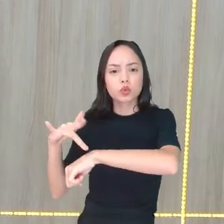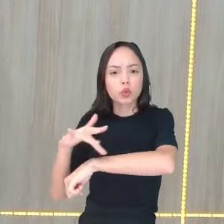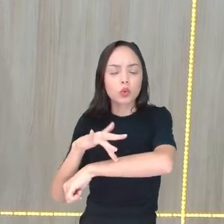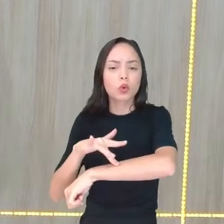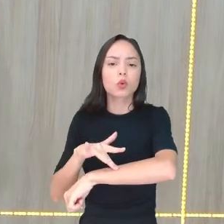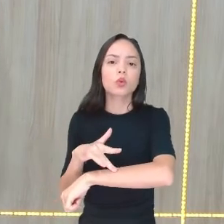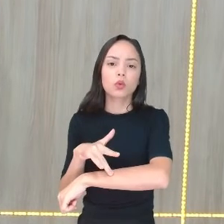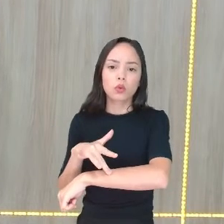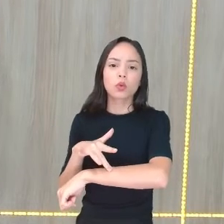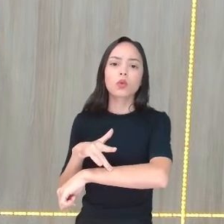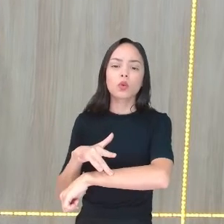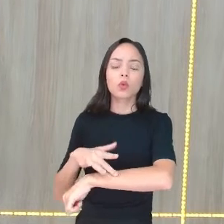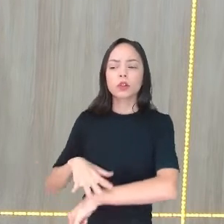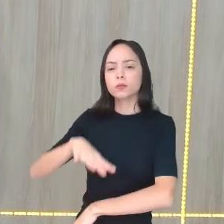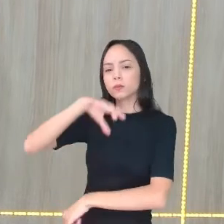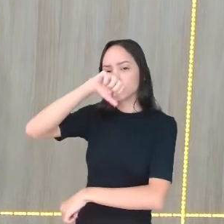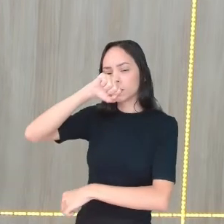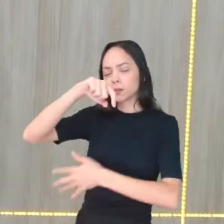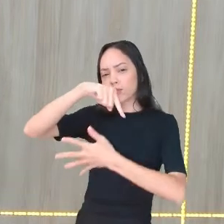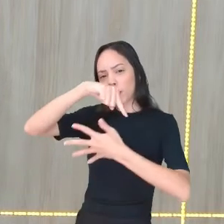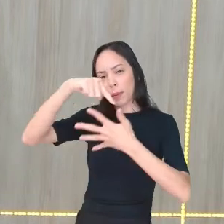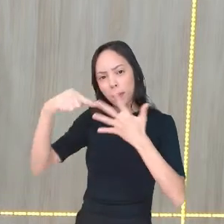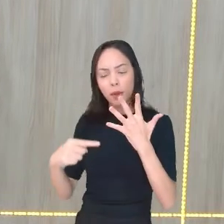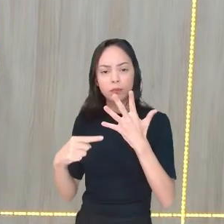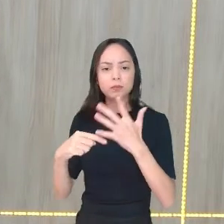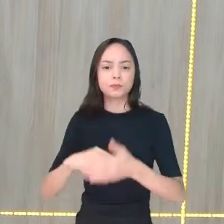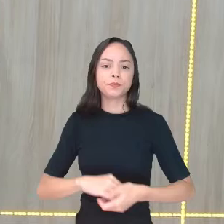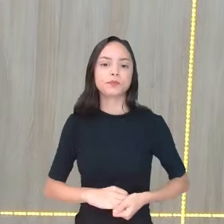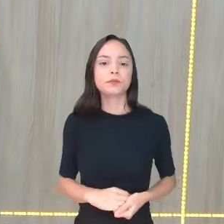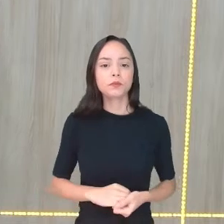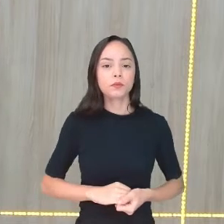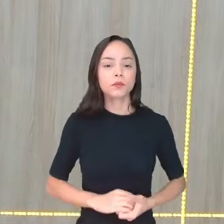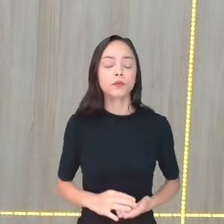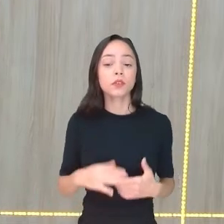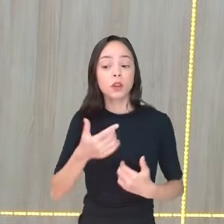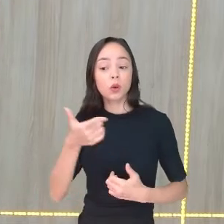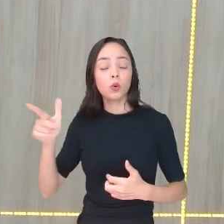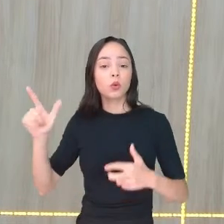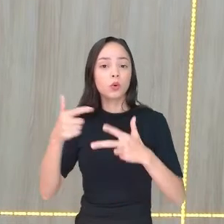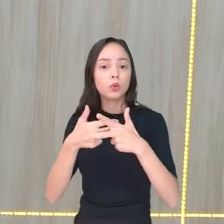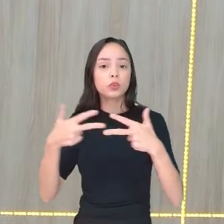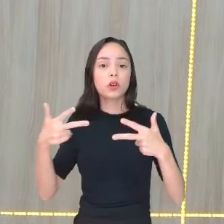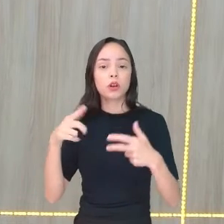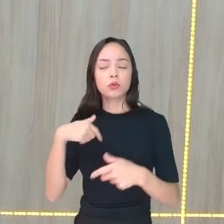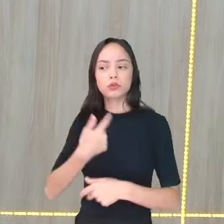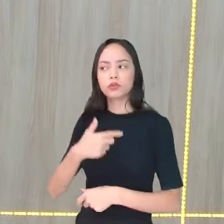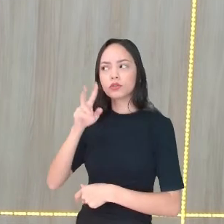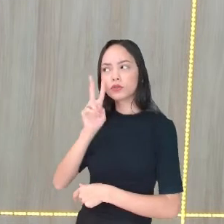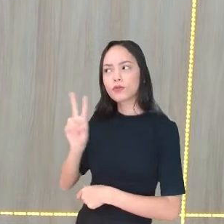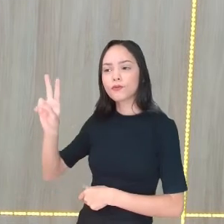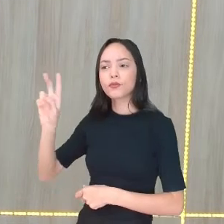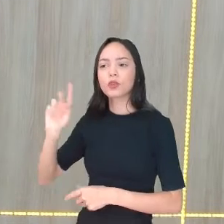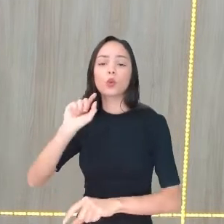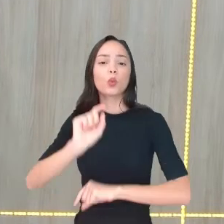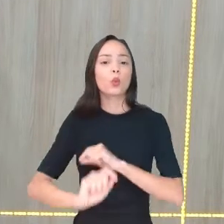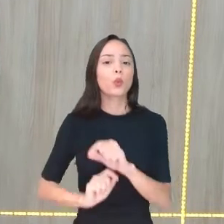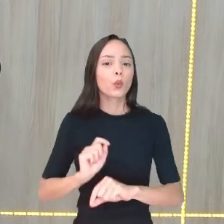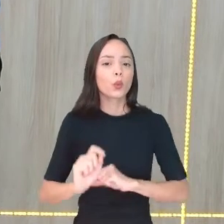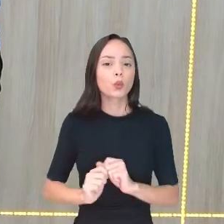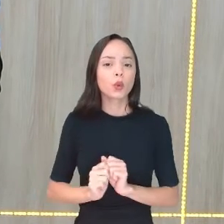através do olfato, por aí vai, beleza? E outra coisa que a gente viu foram as formas que